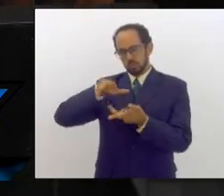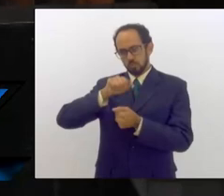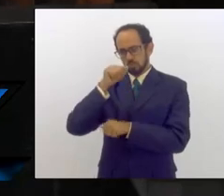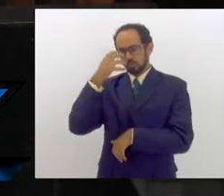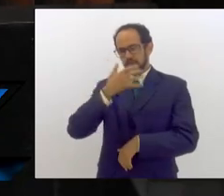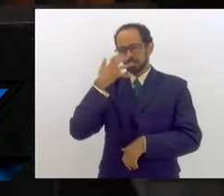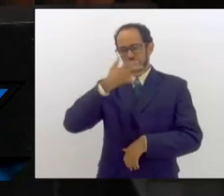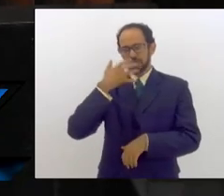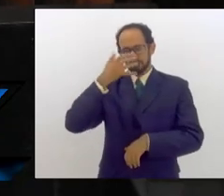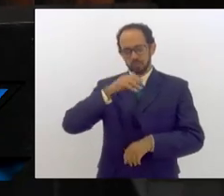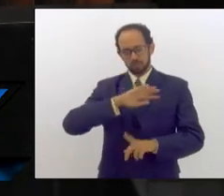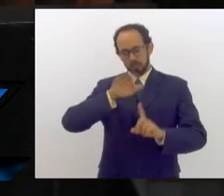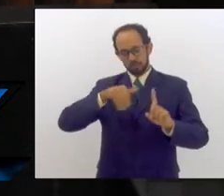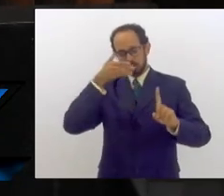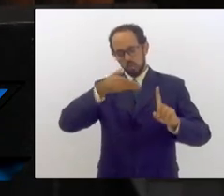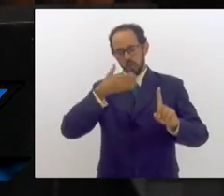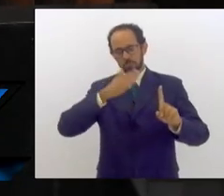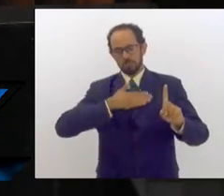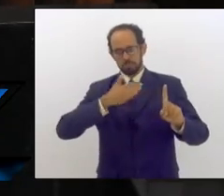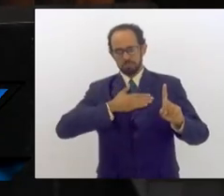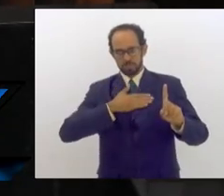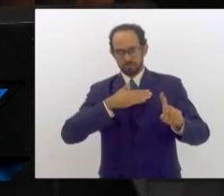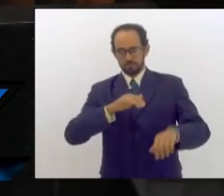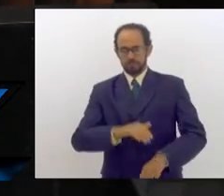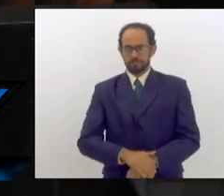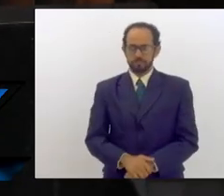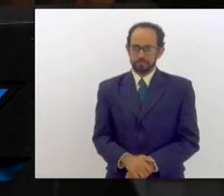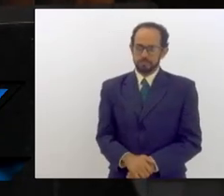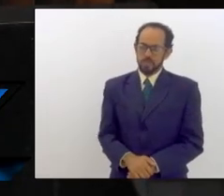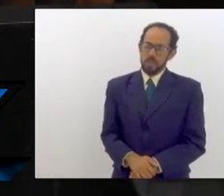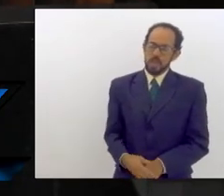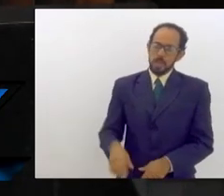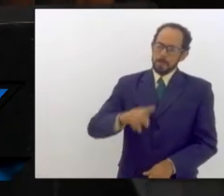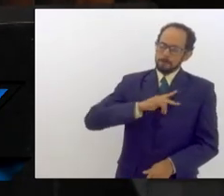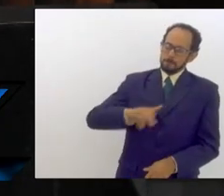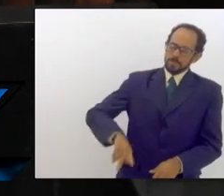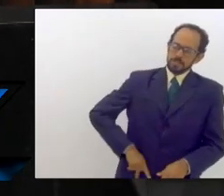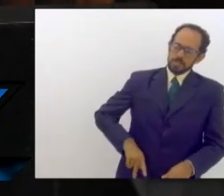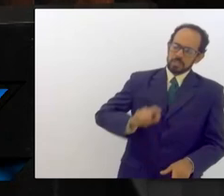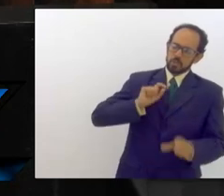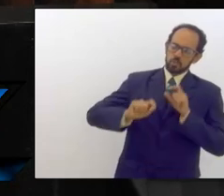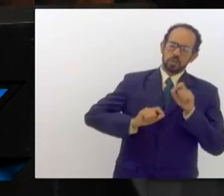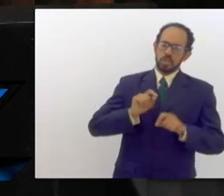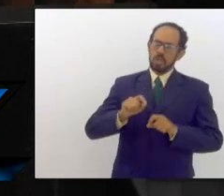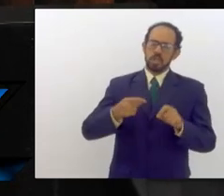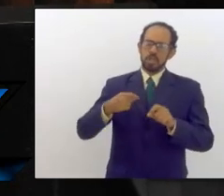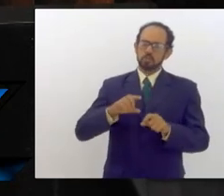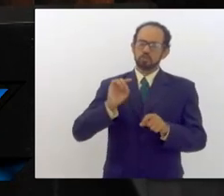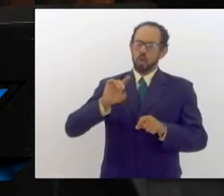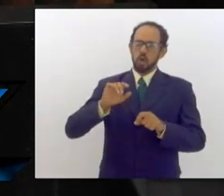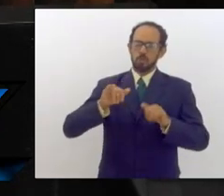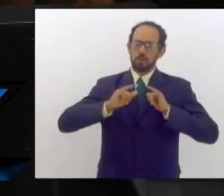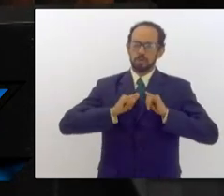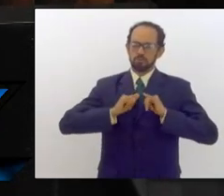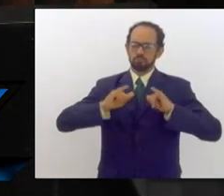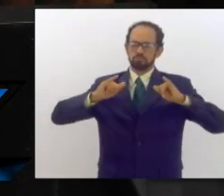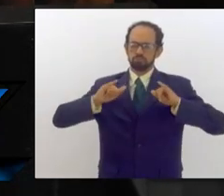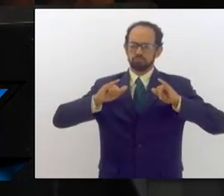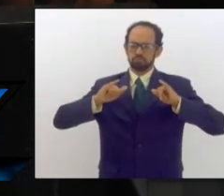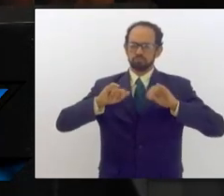honra Ele está aqui nesta oportunidade Presidente apenas para trazer a